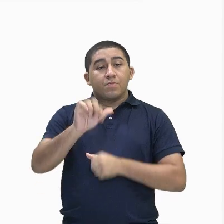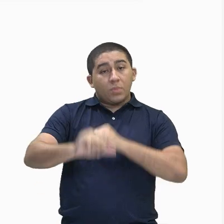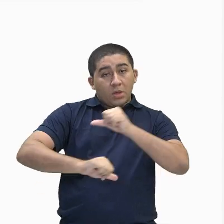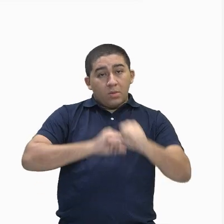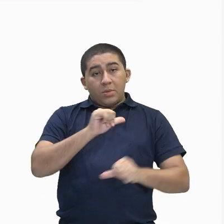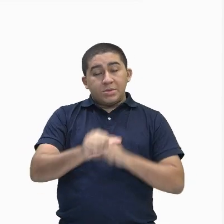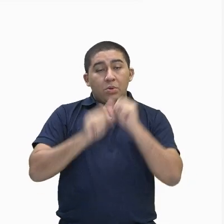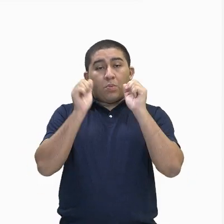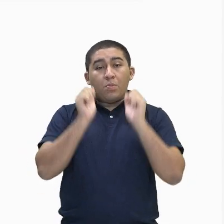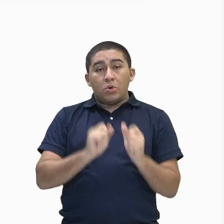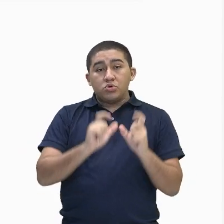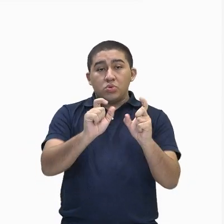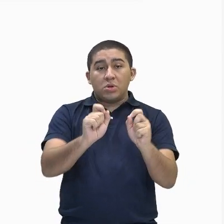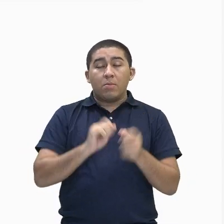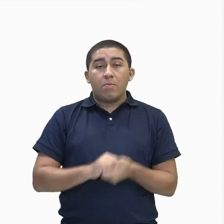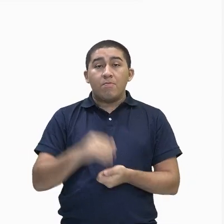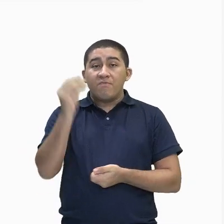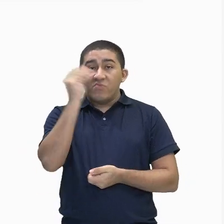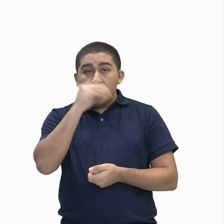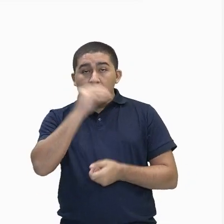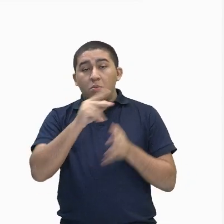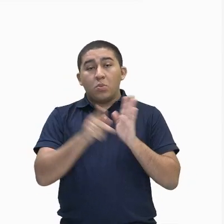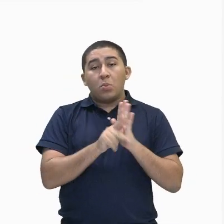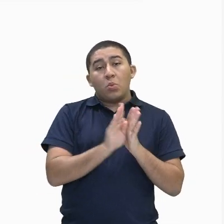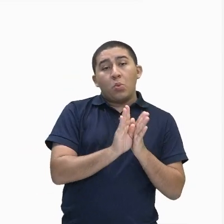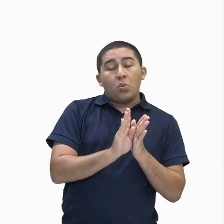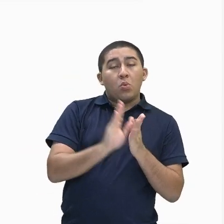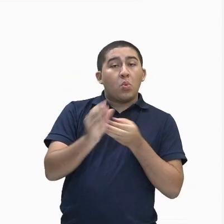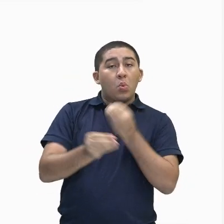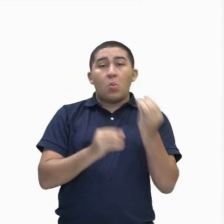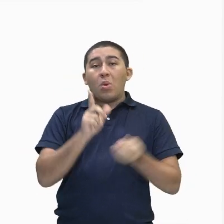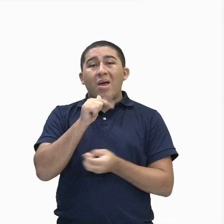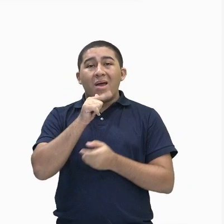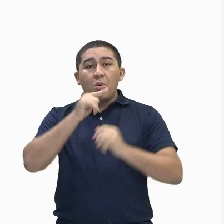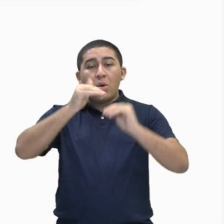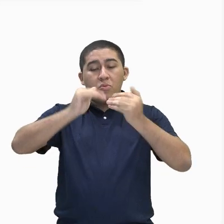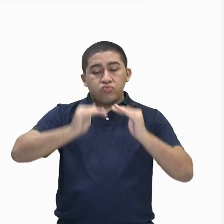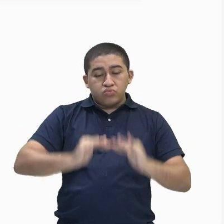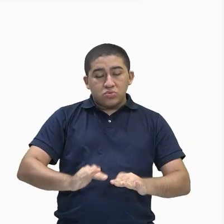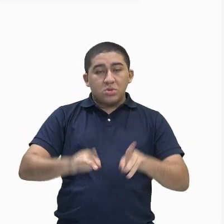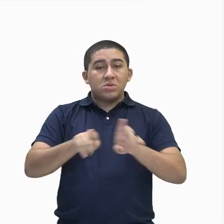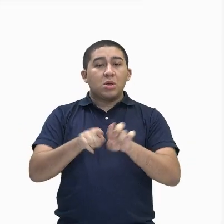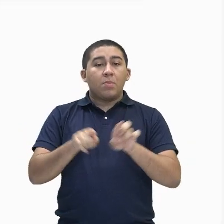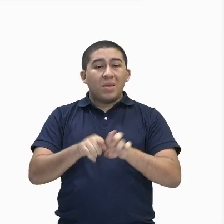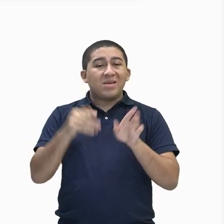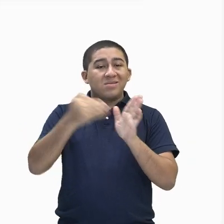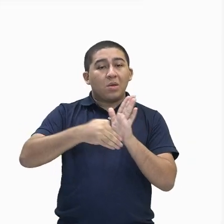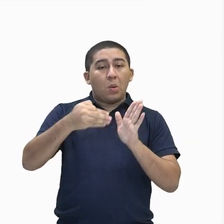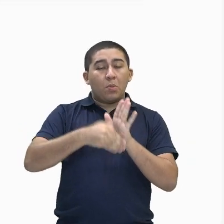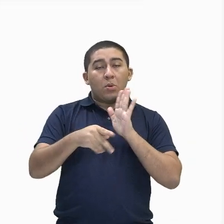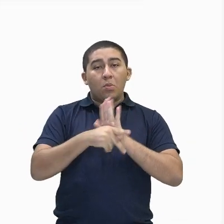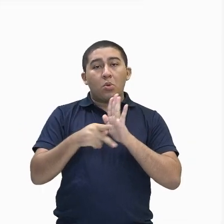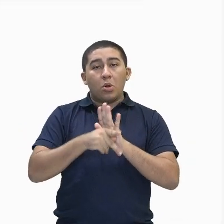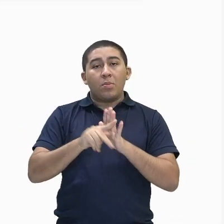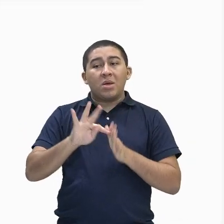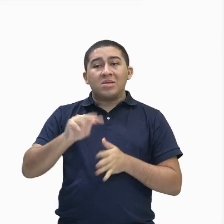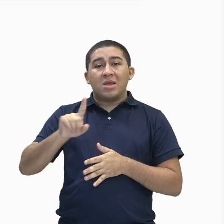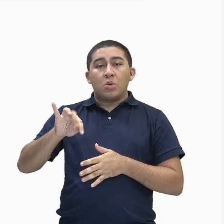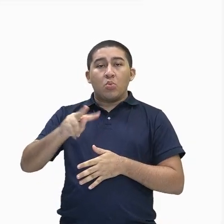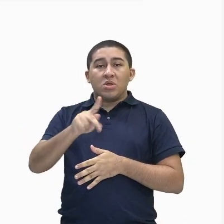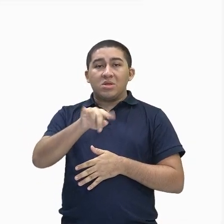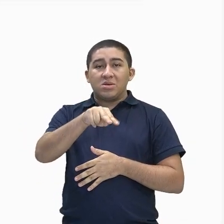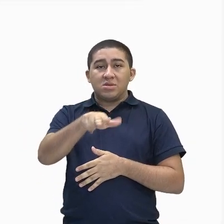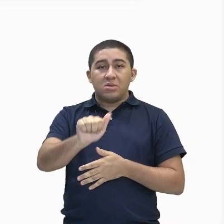elas podem enfraquecer o processo de afundamento da água, interrompendo a circulação das